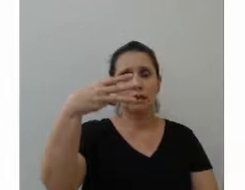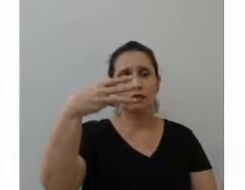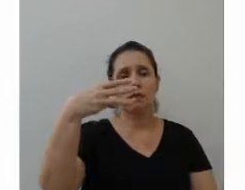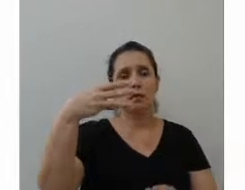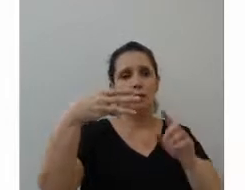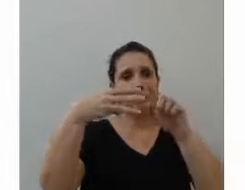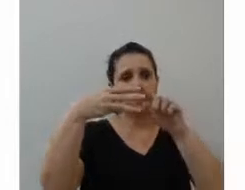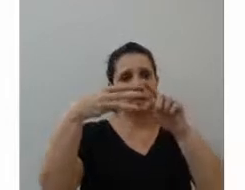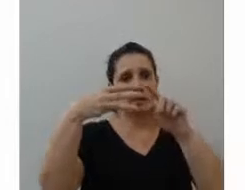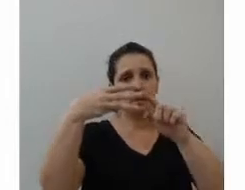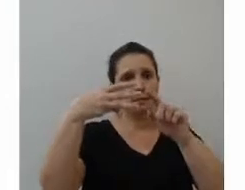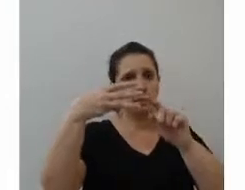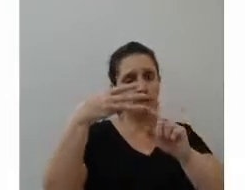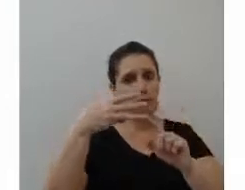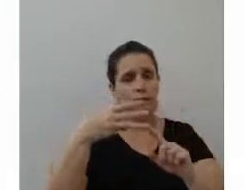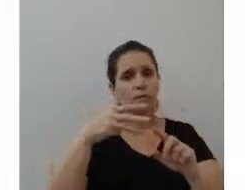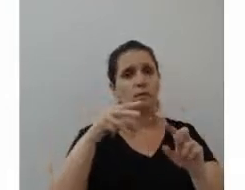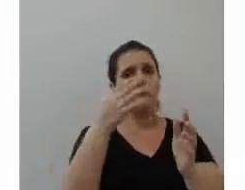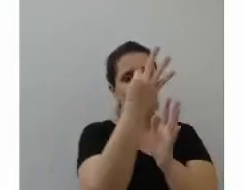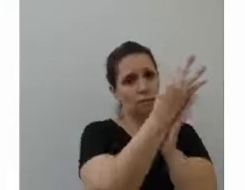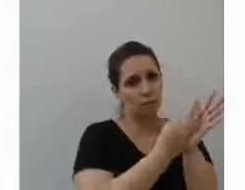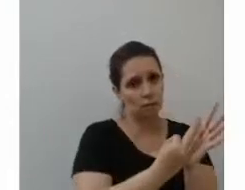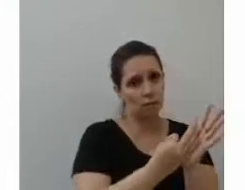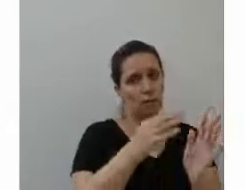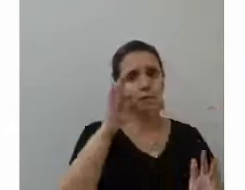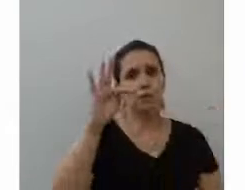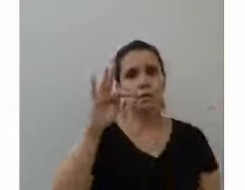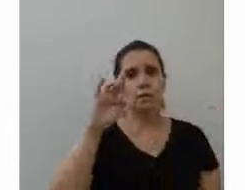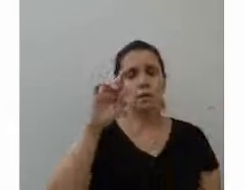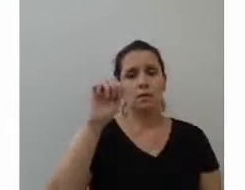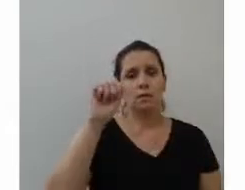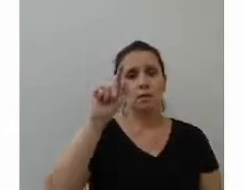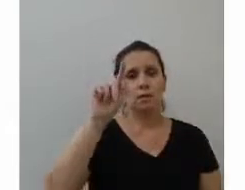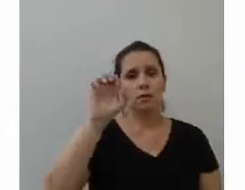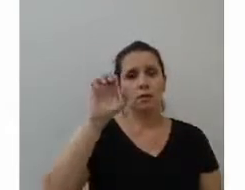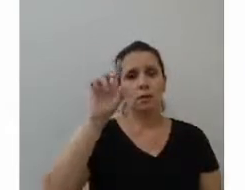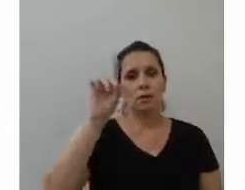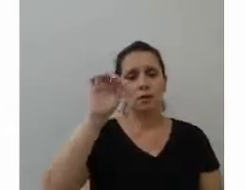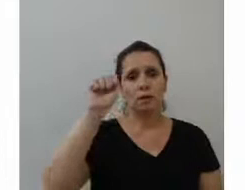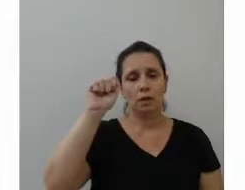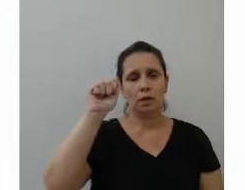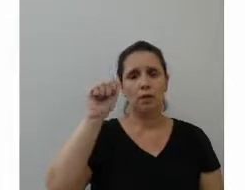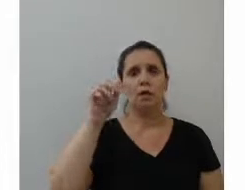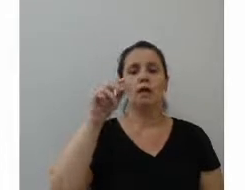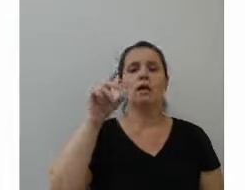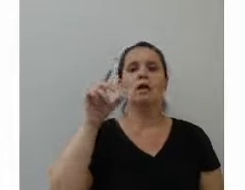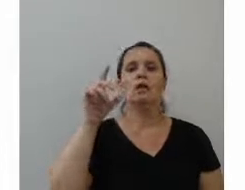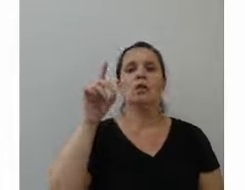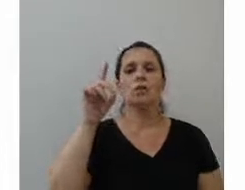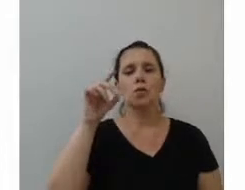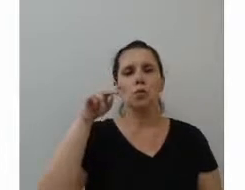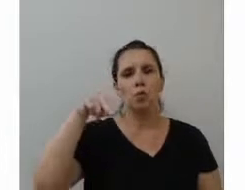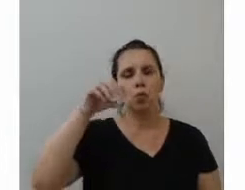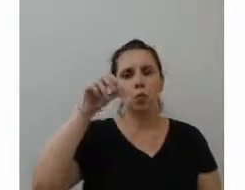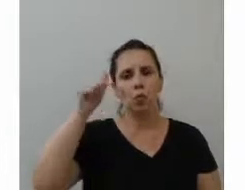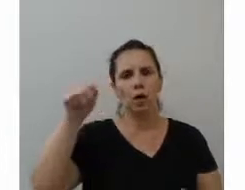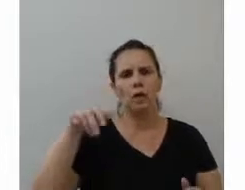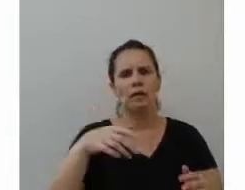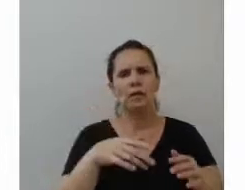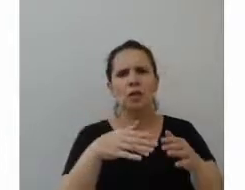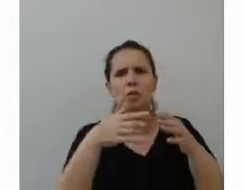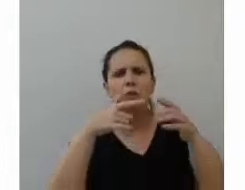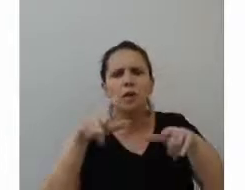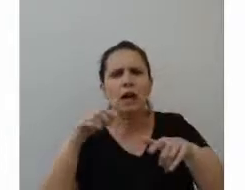gente? SSA. Olha lá. Tragédia no lar. Na senzala, úmida, estreita, brilha a chama da